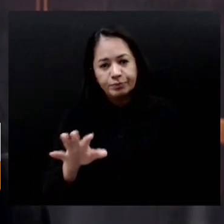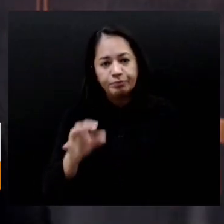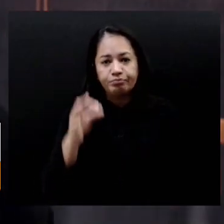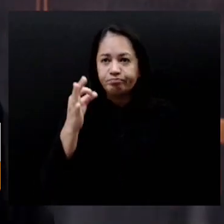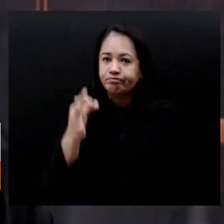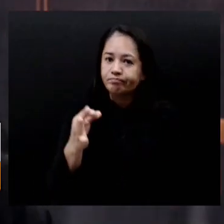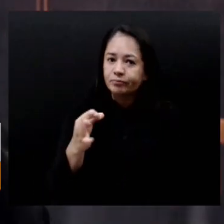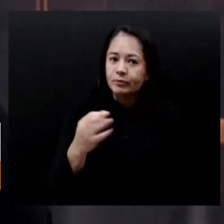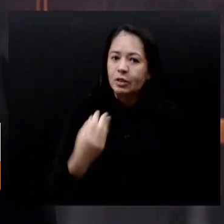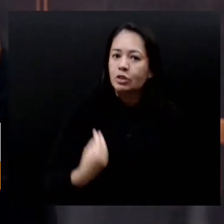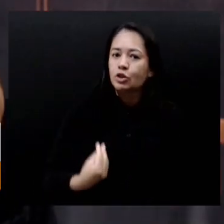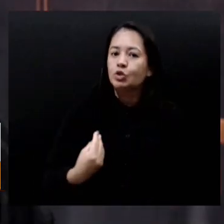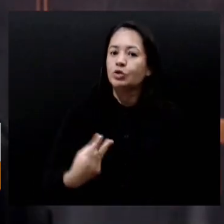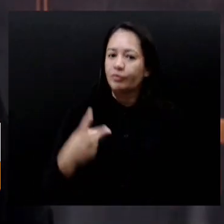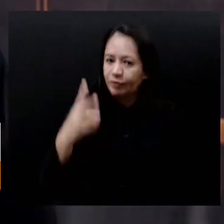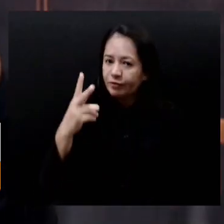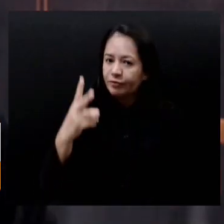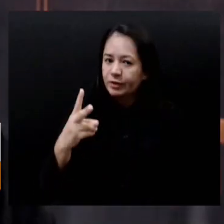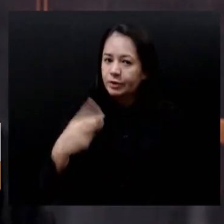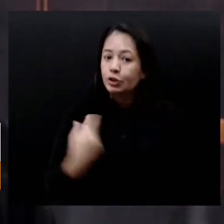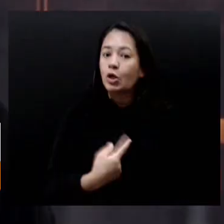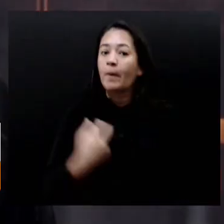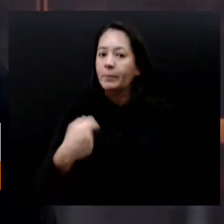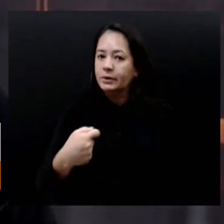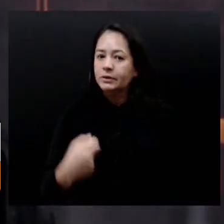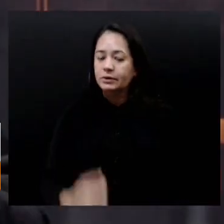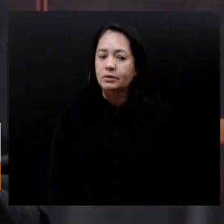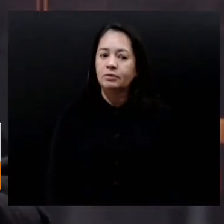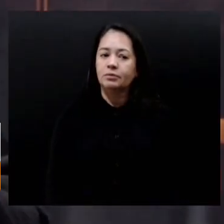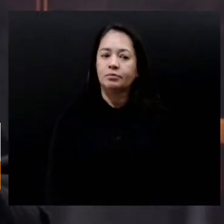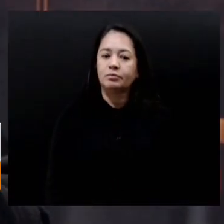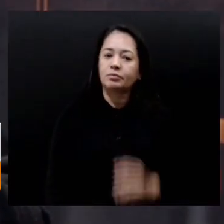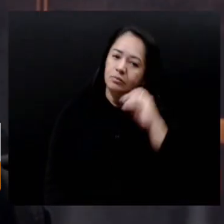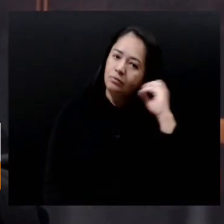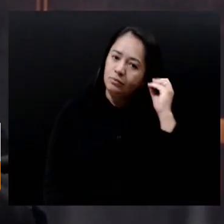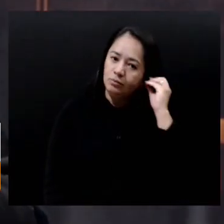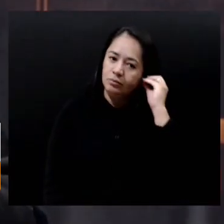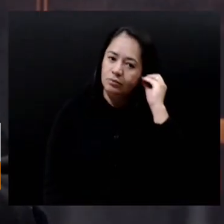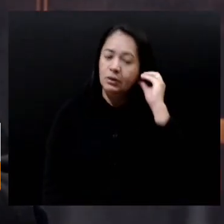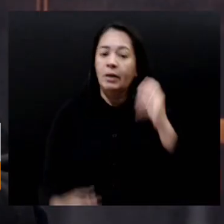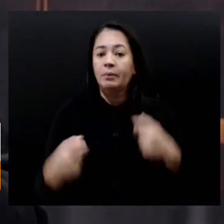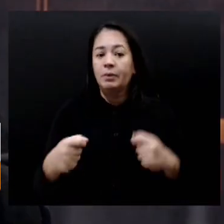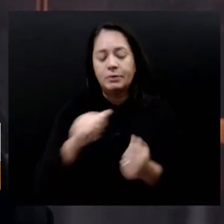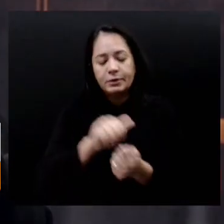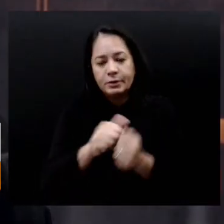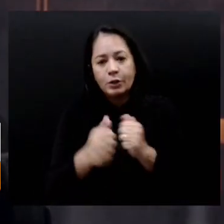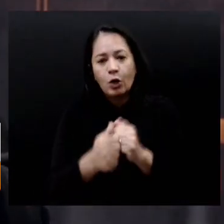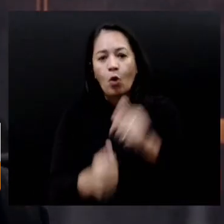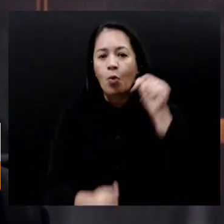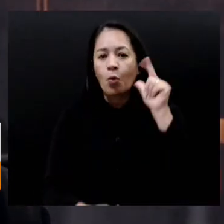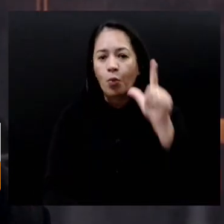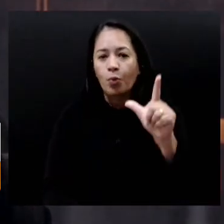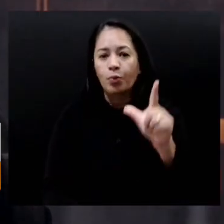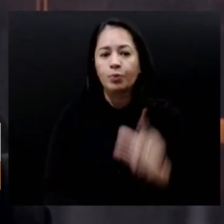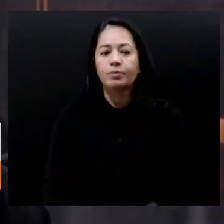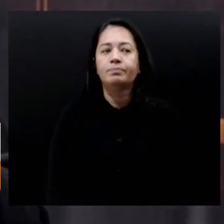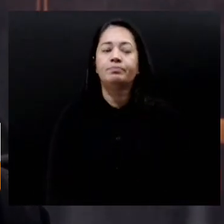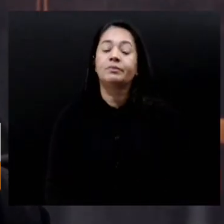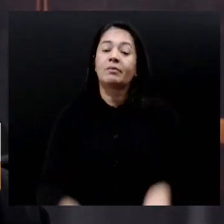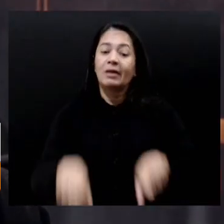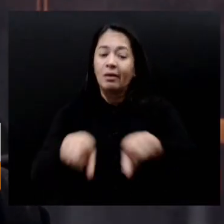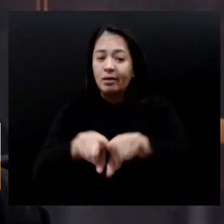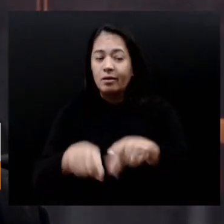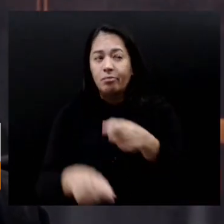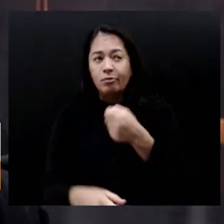sobrevivência, a gente precisa dela para se manter adaptativo, né? E tem questões